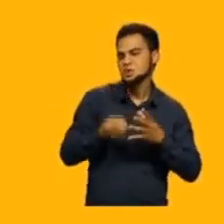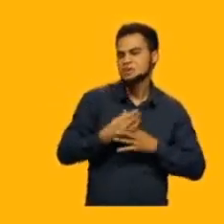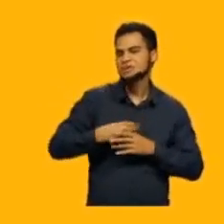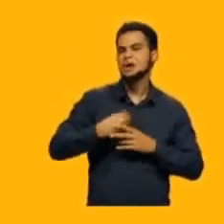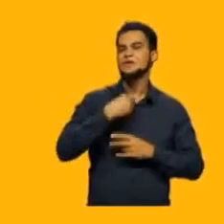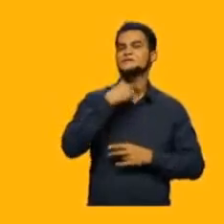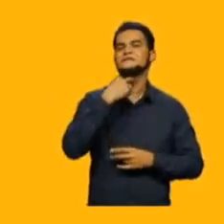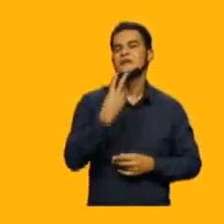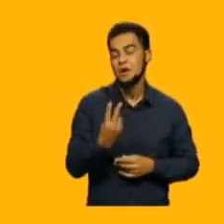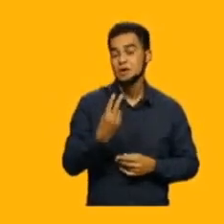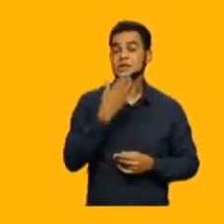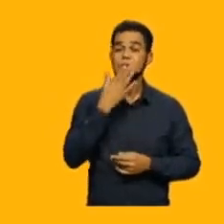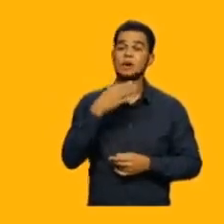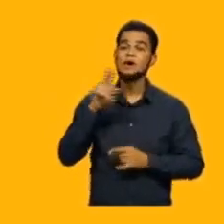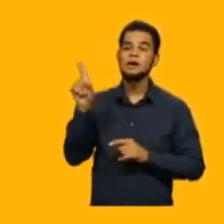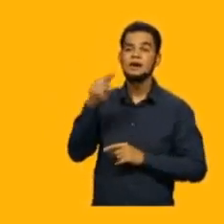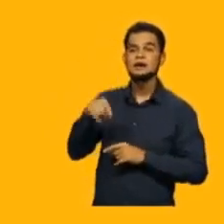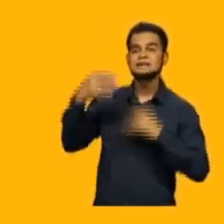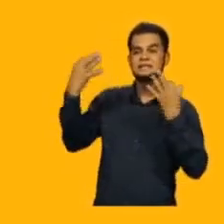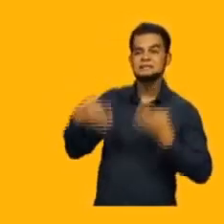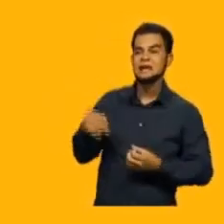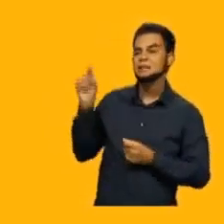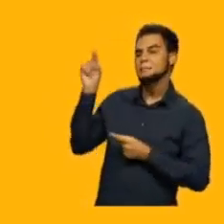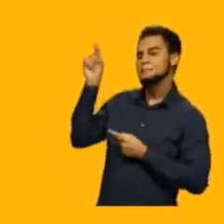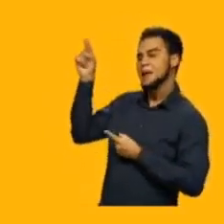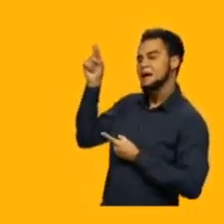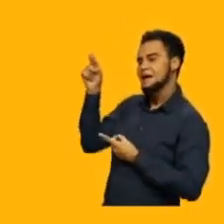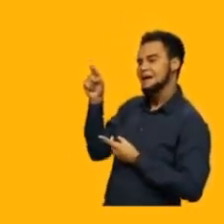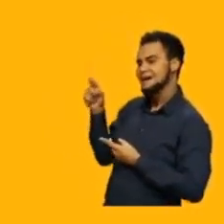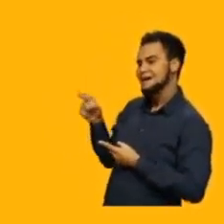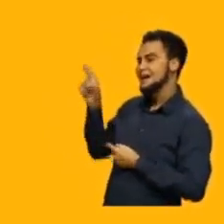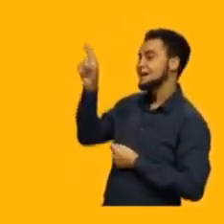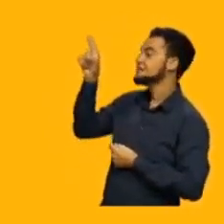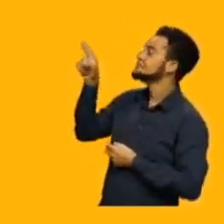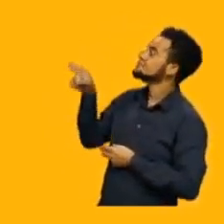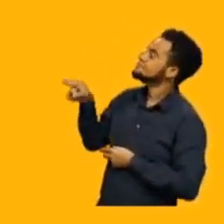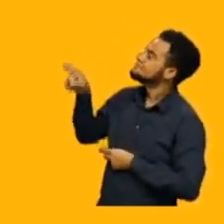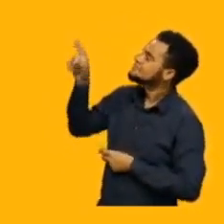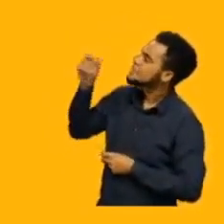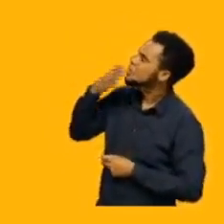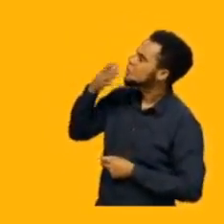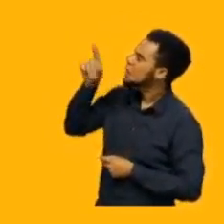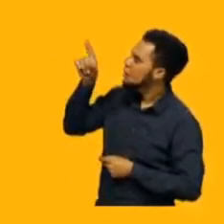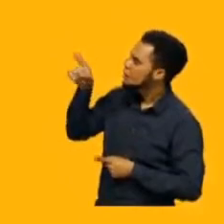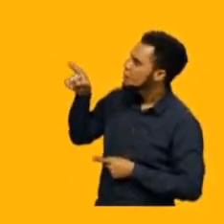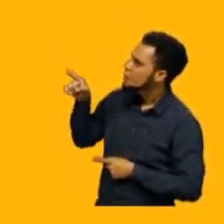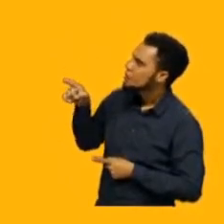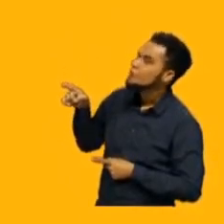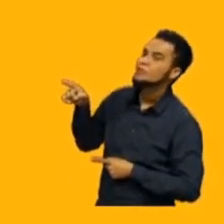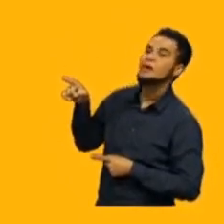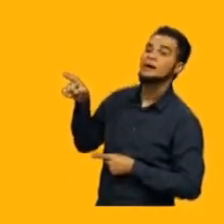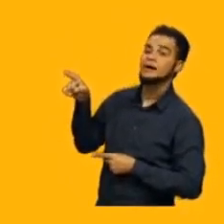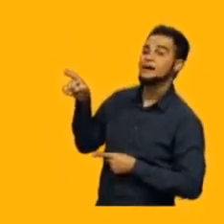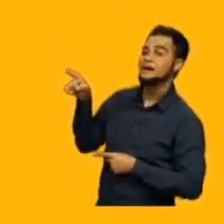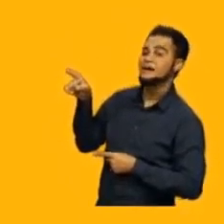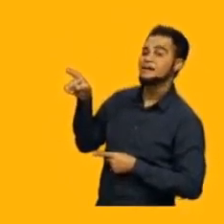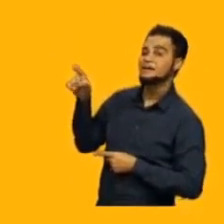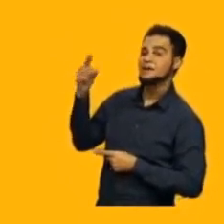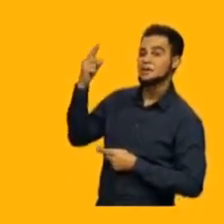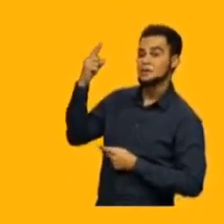Assinala a alternativa correta que identifica os órgãos do sistema respiratório enumerado a seguir. Então, nós temos aí, o